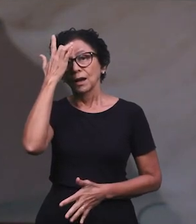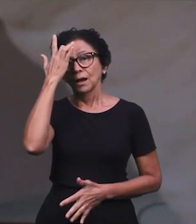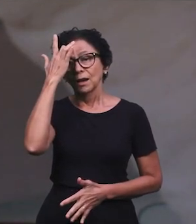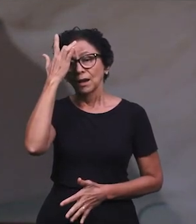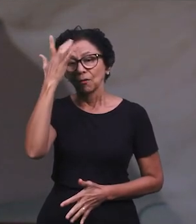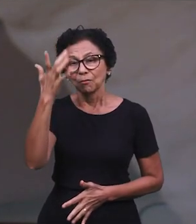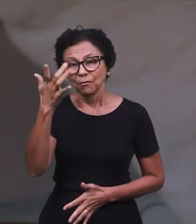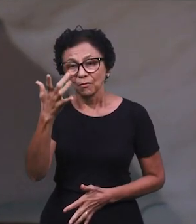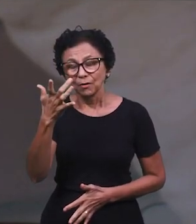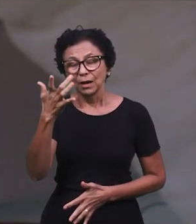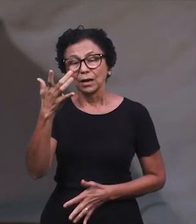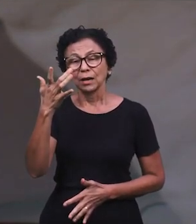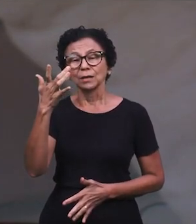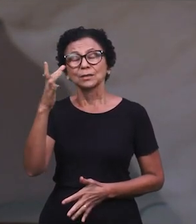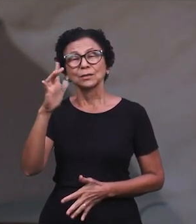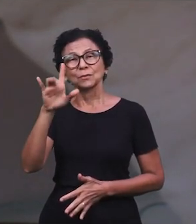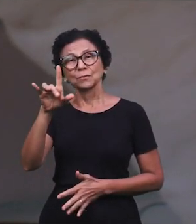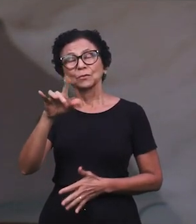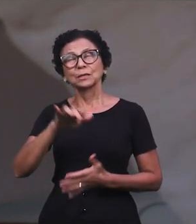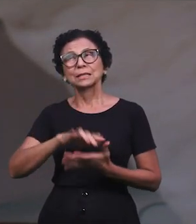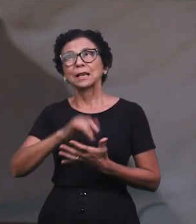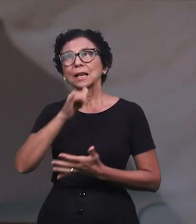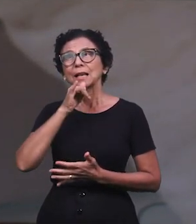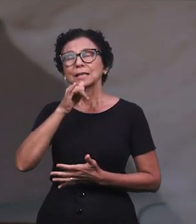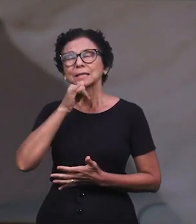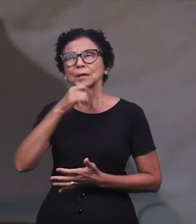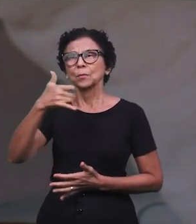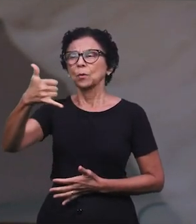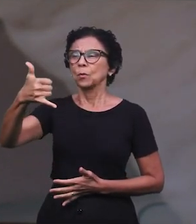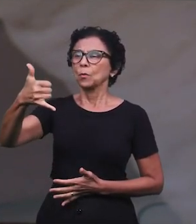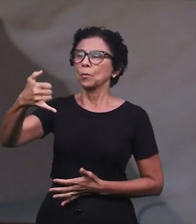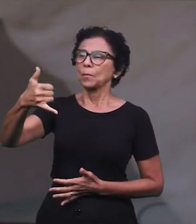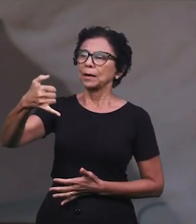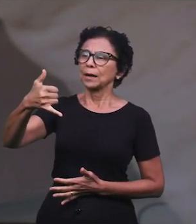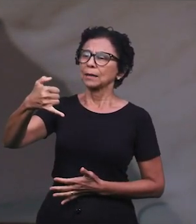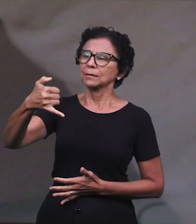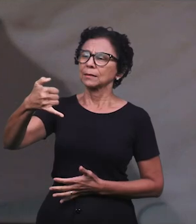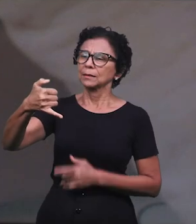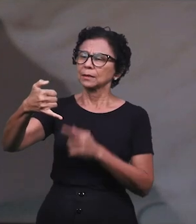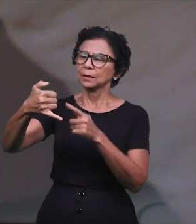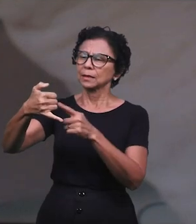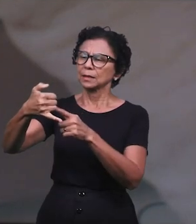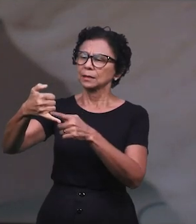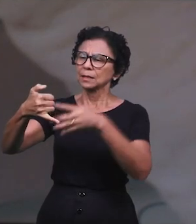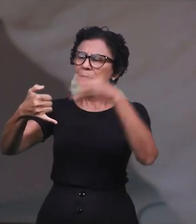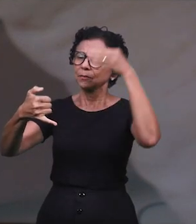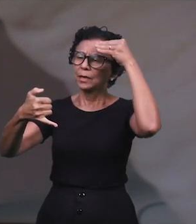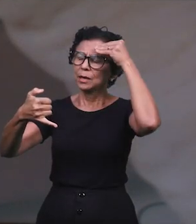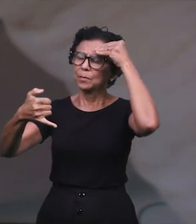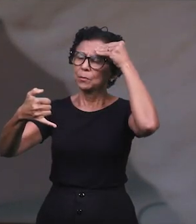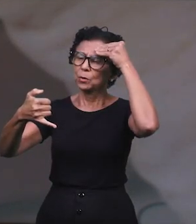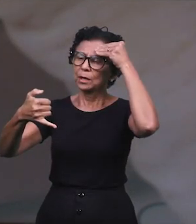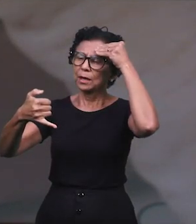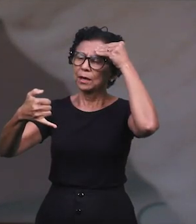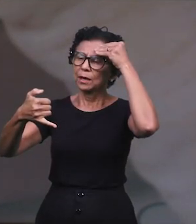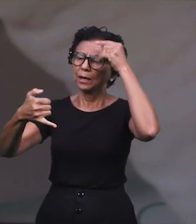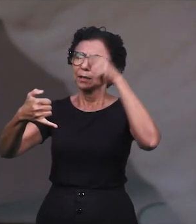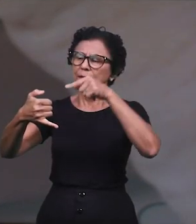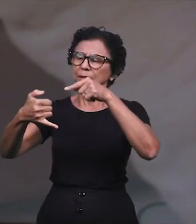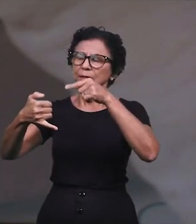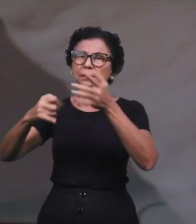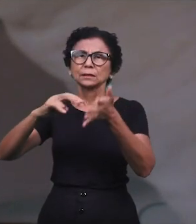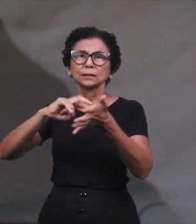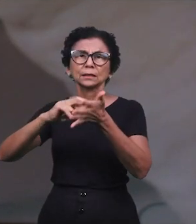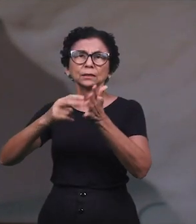bom? Às vezes lembrando de um símbolo do que utilizando, por exemplo, só uma palavra, tá certo?